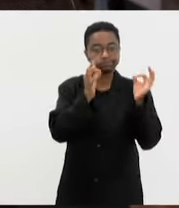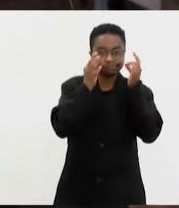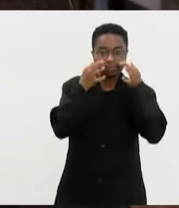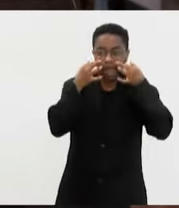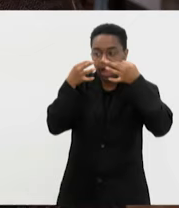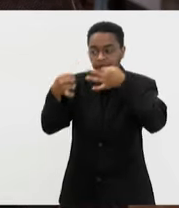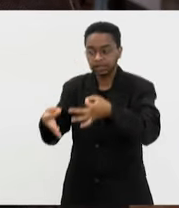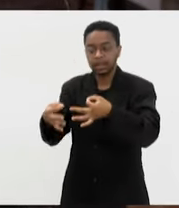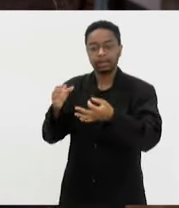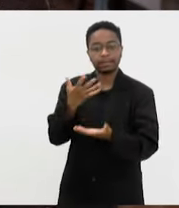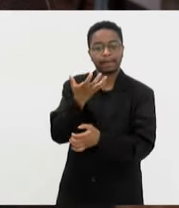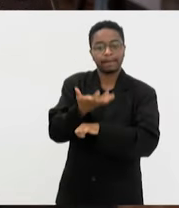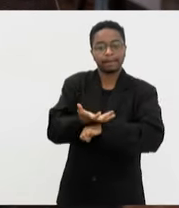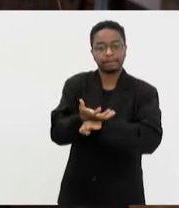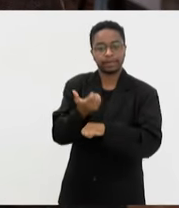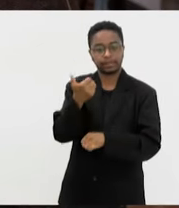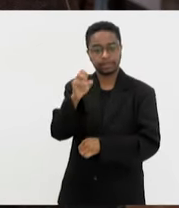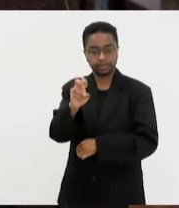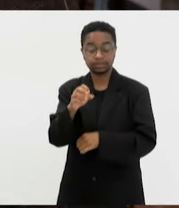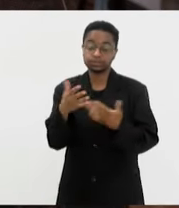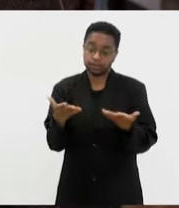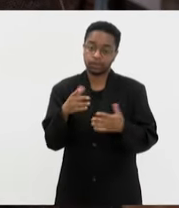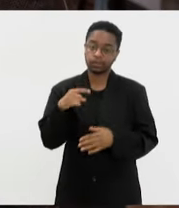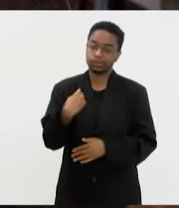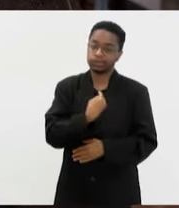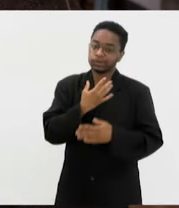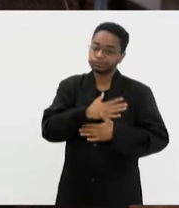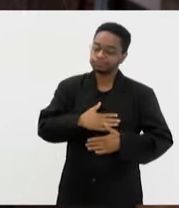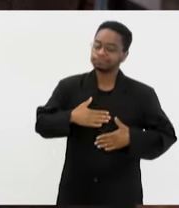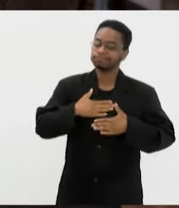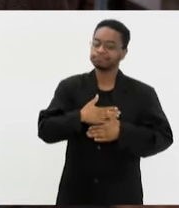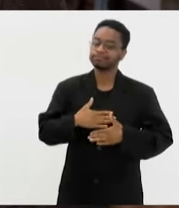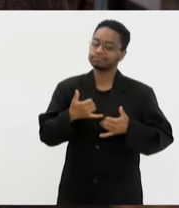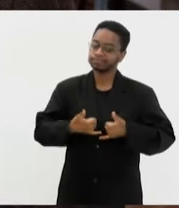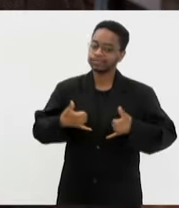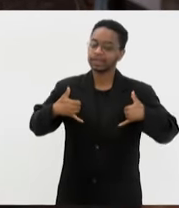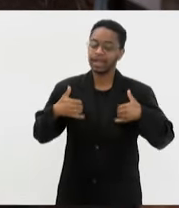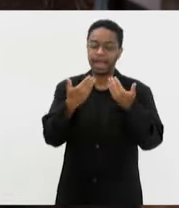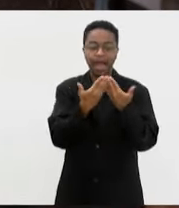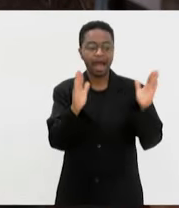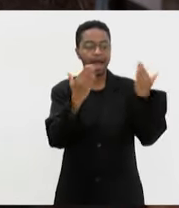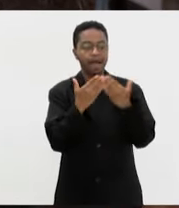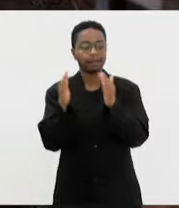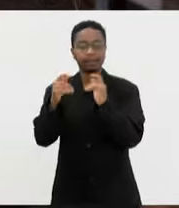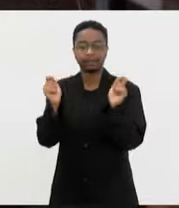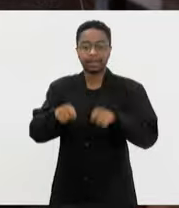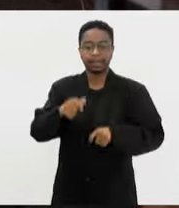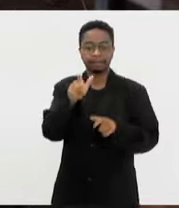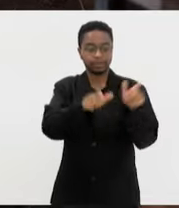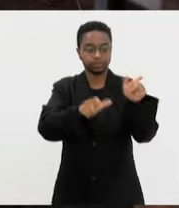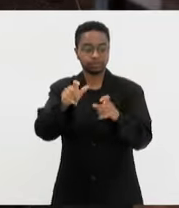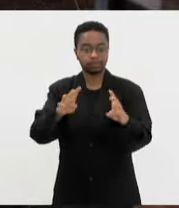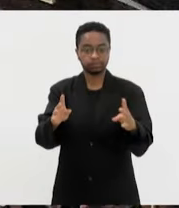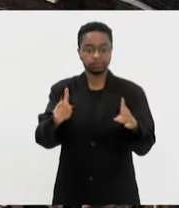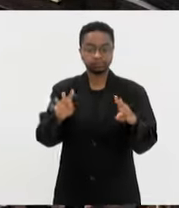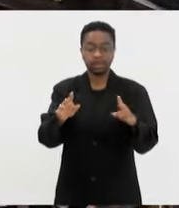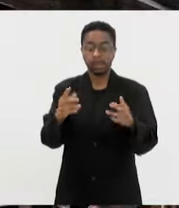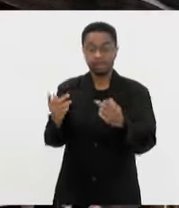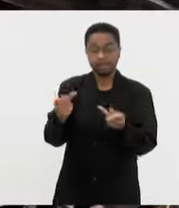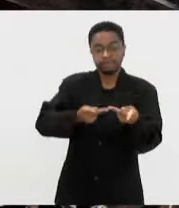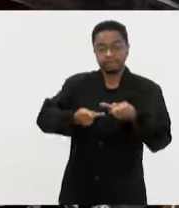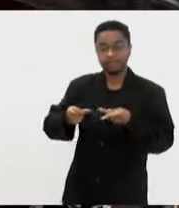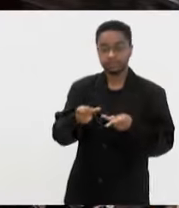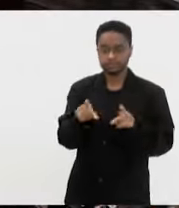né, no coração da Praça 15. Então, para a gente é uma honra abrir as portas para receber os visitantes, né, os corredores também. E